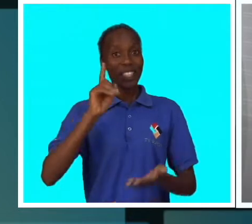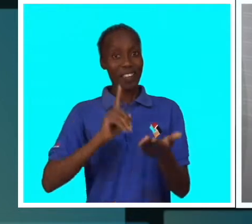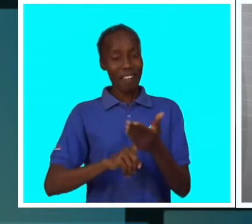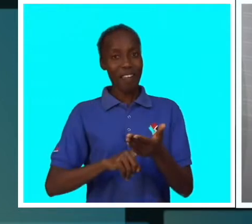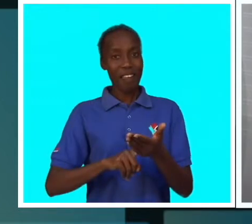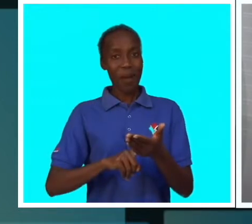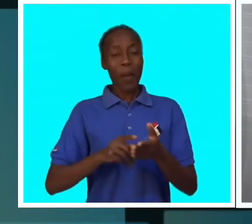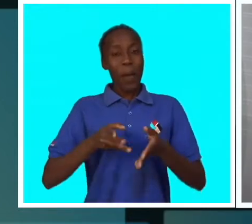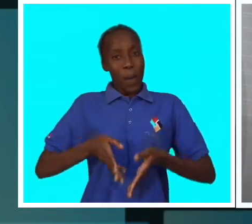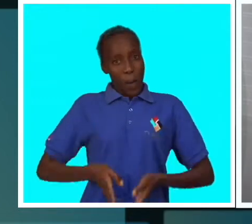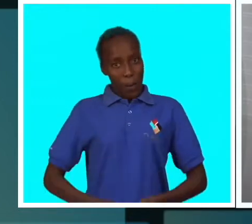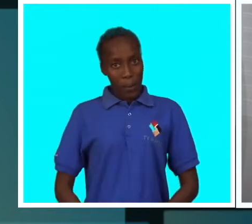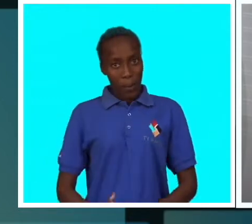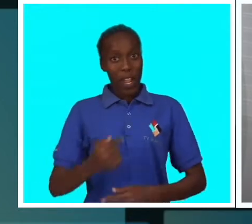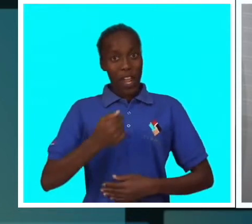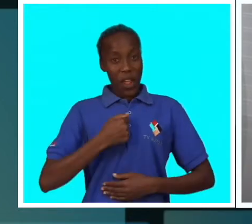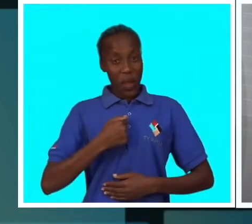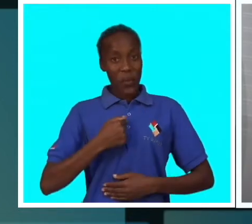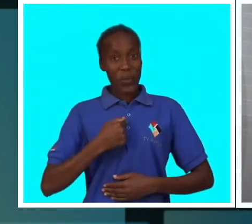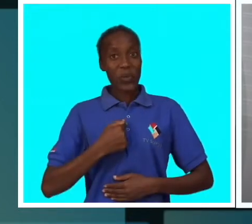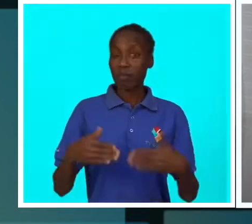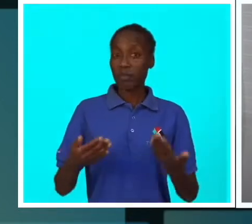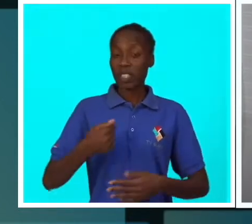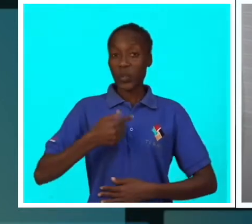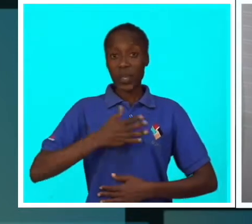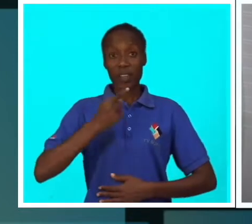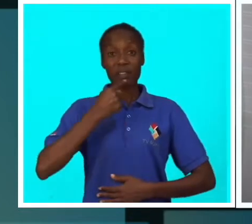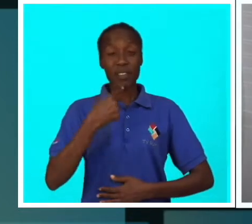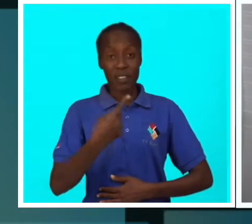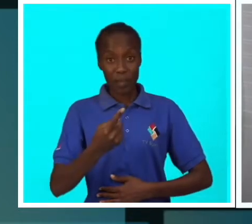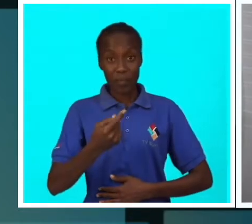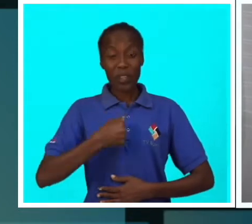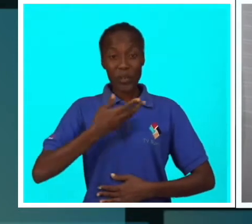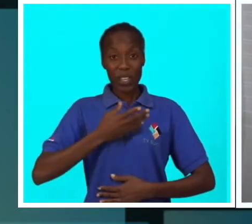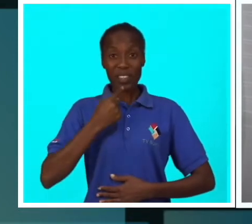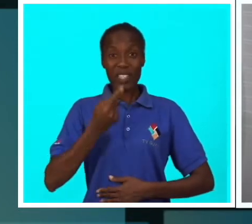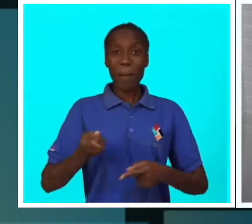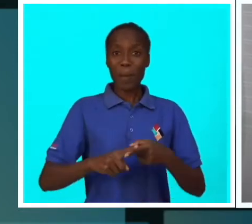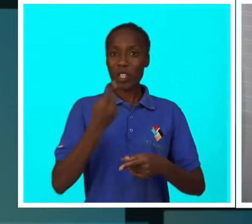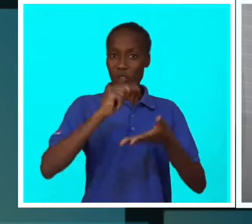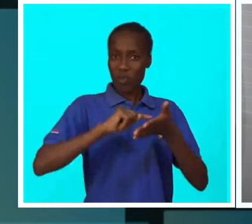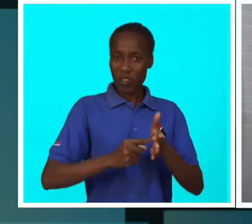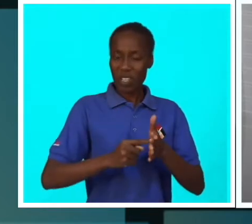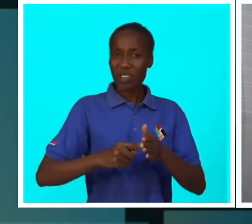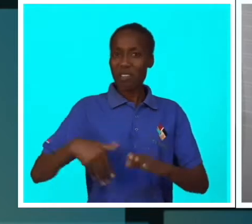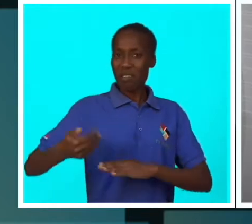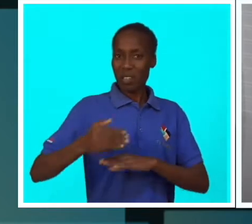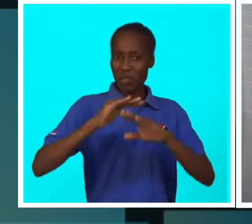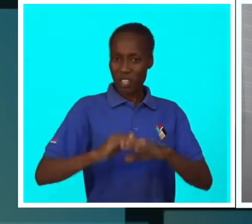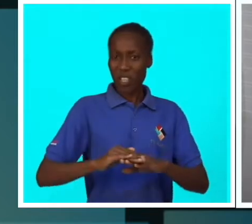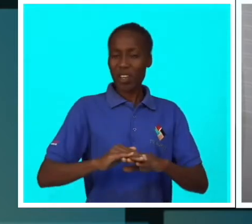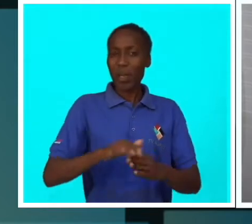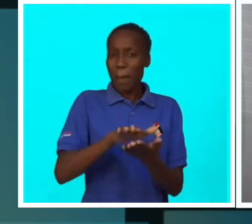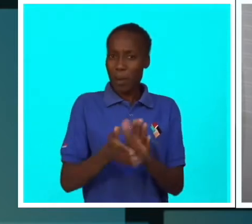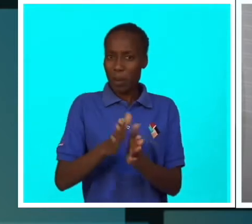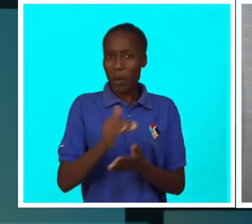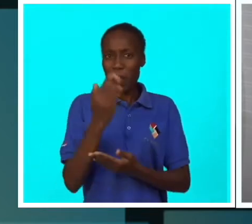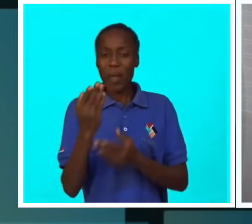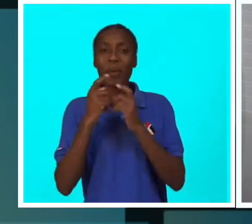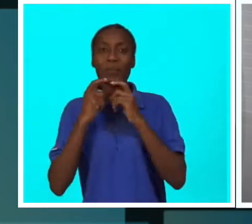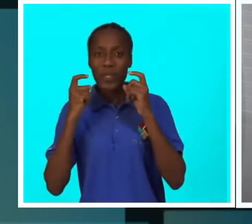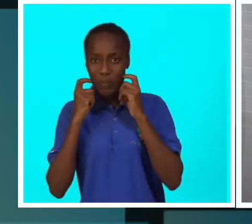a terra onde nasci, eu sou moçambicano de coração e quer dizer, quer dizer mais uma vez que estarei sempre pronto para